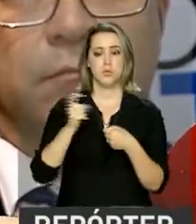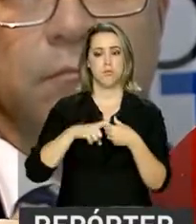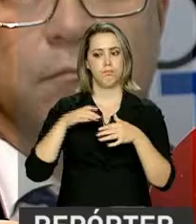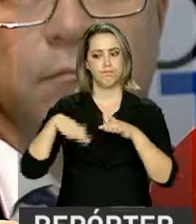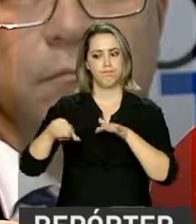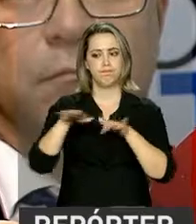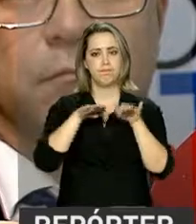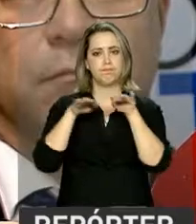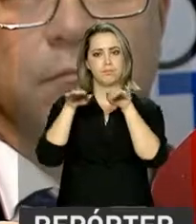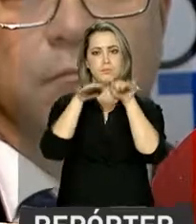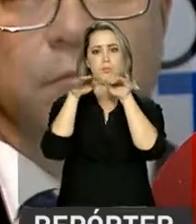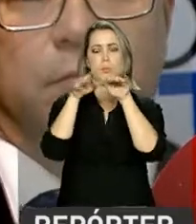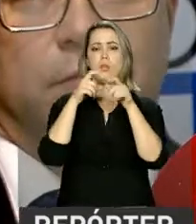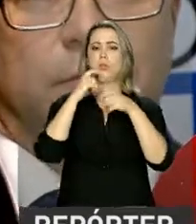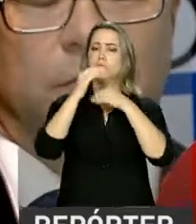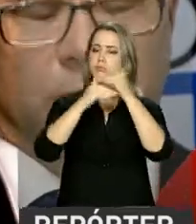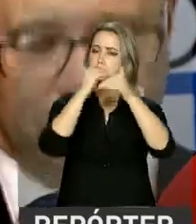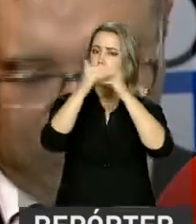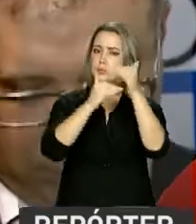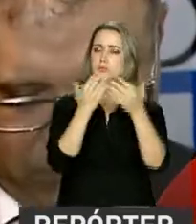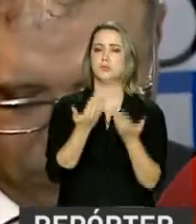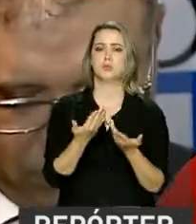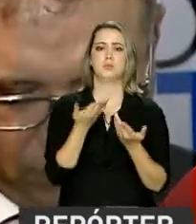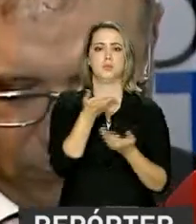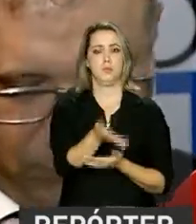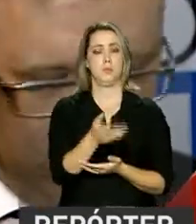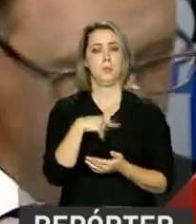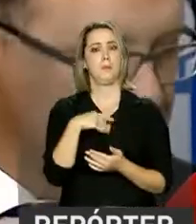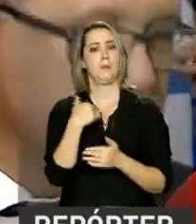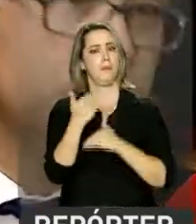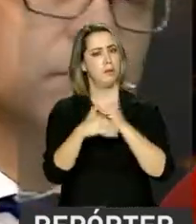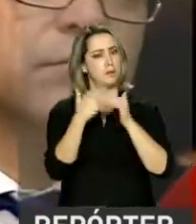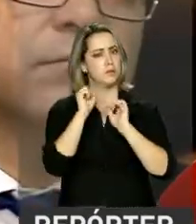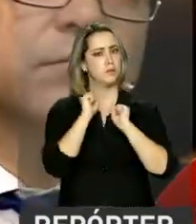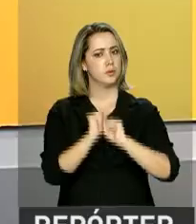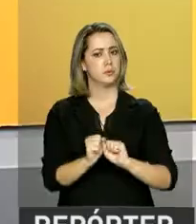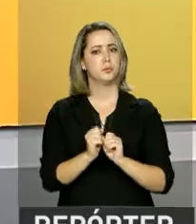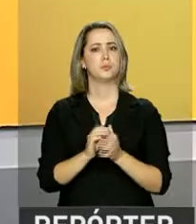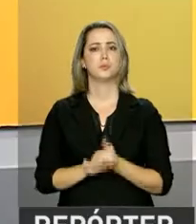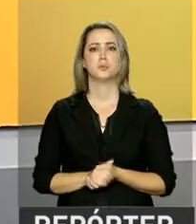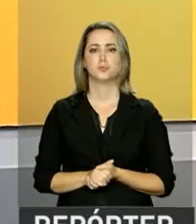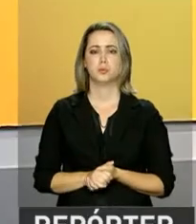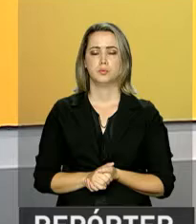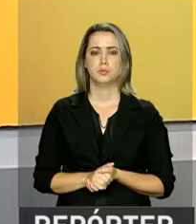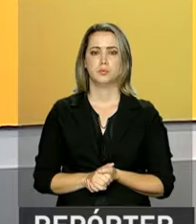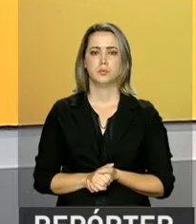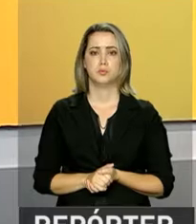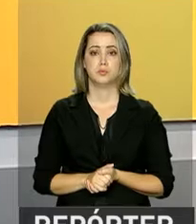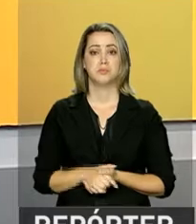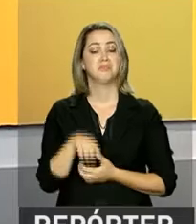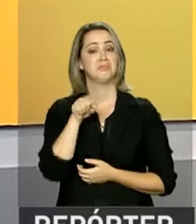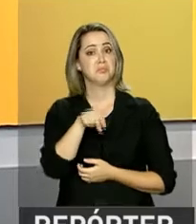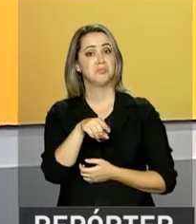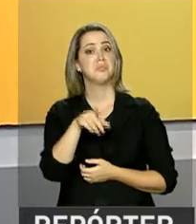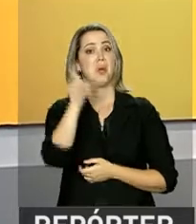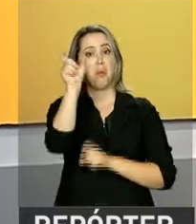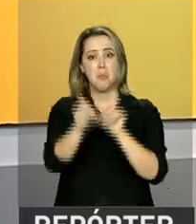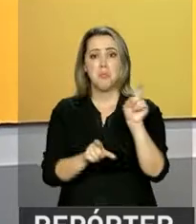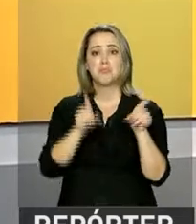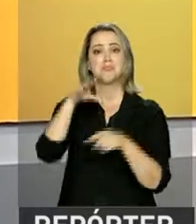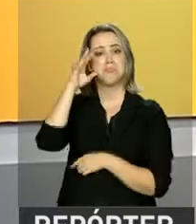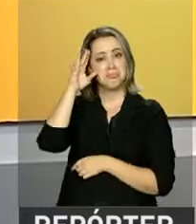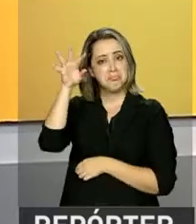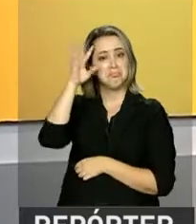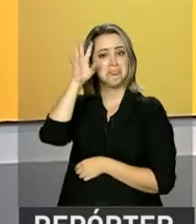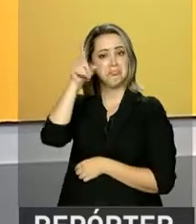restabelecer enquanto um país com um crescimento potencial elevado. Olha, que o brasileiro é criativo e